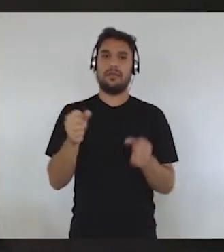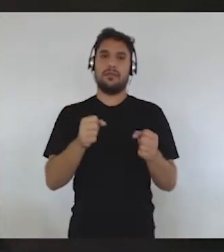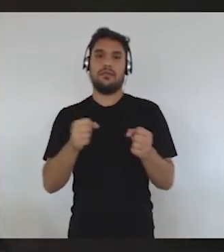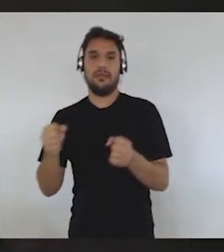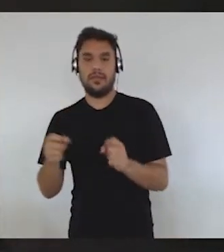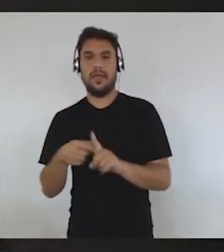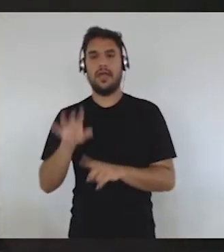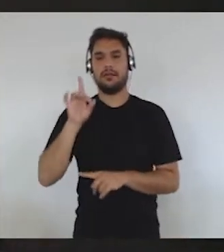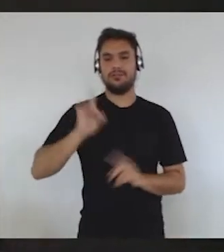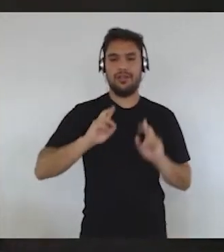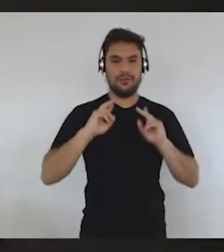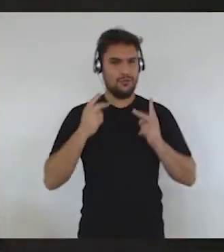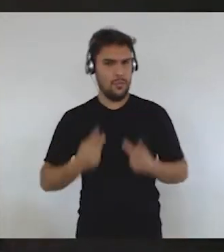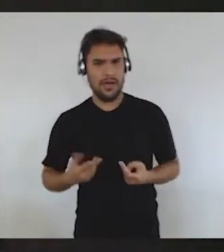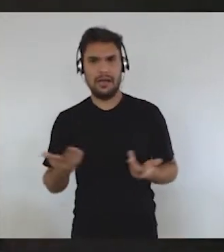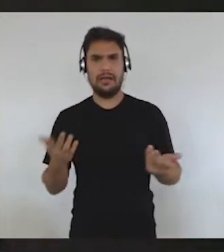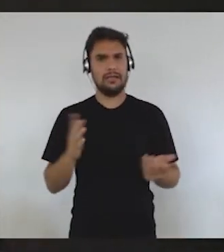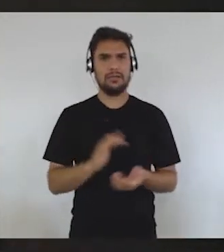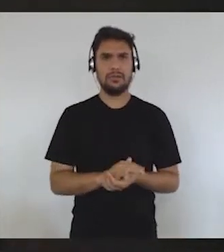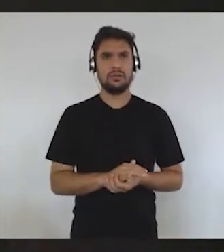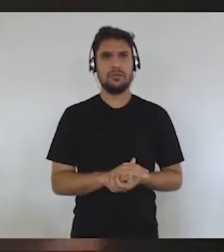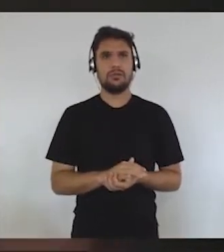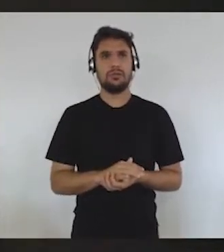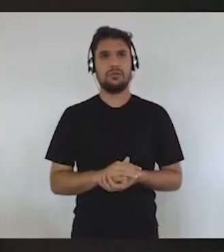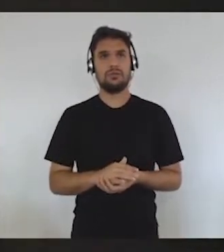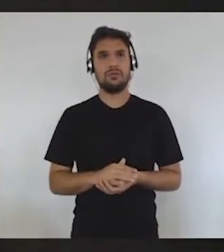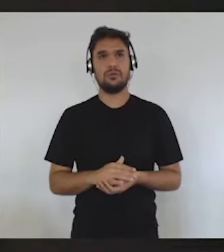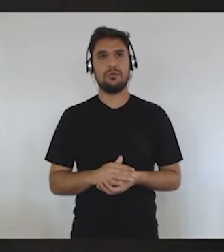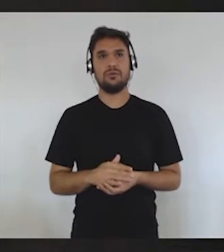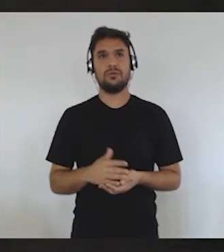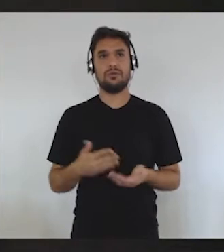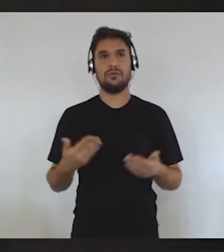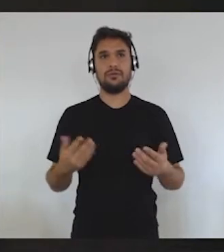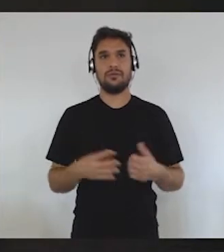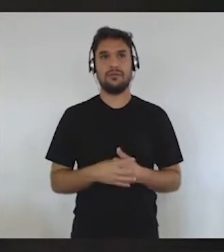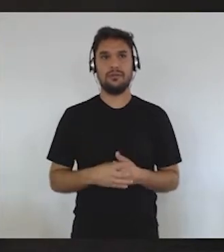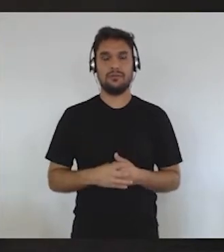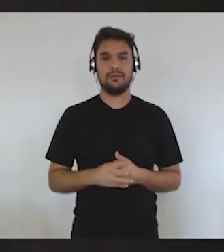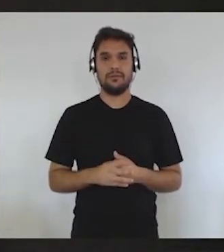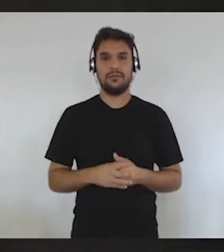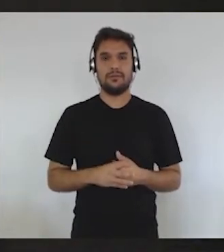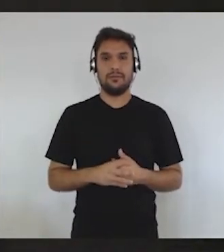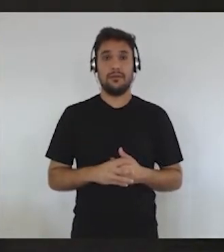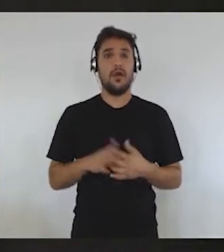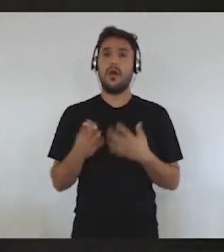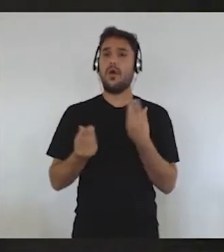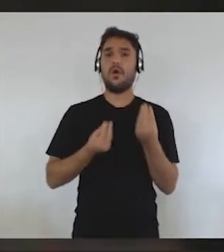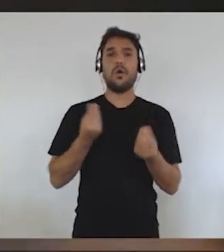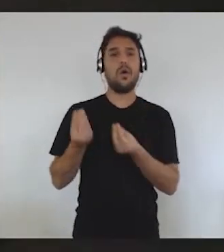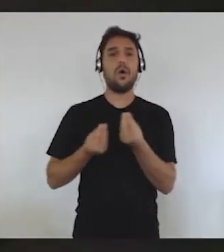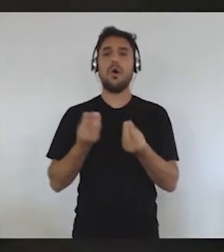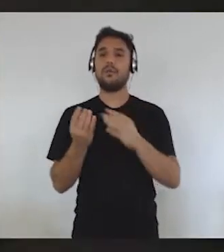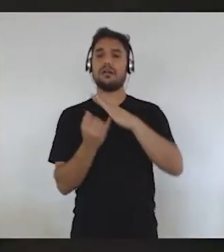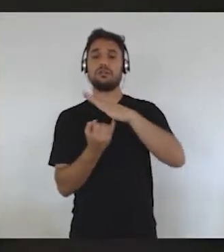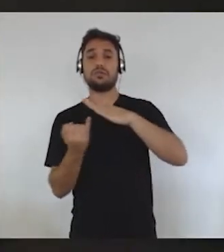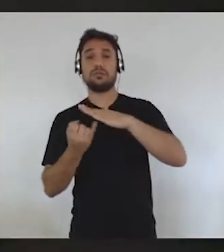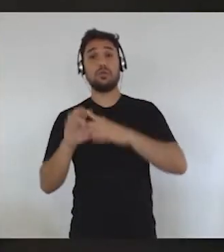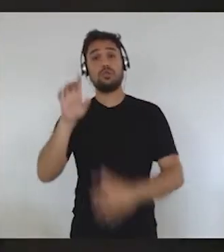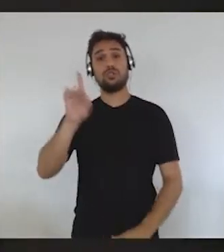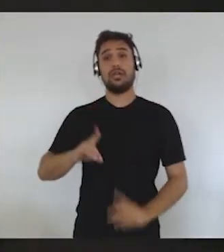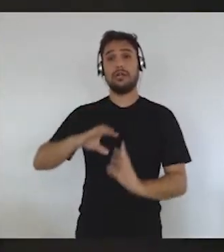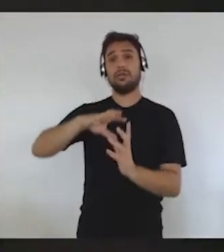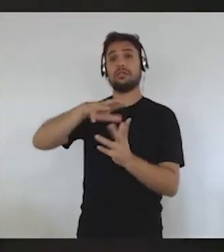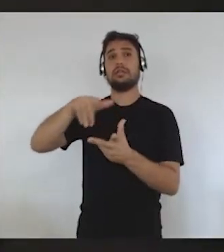Direitos humanos, né? E questionar um pouco como é que as instituições do direito